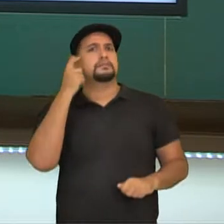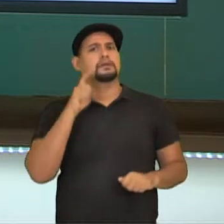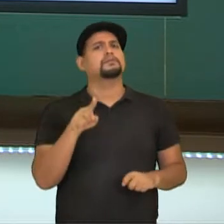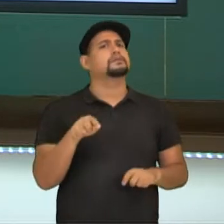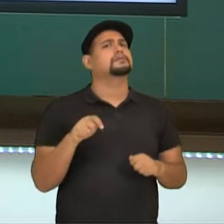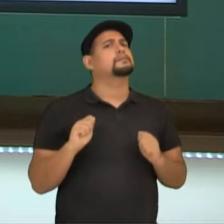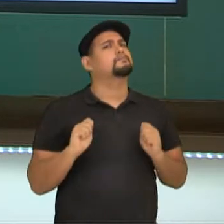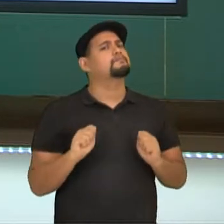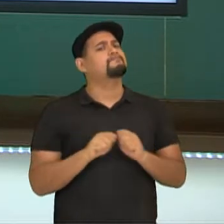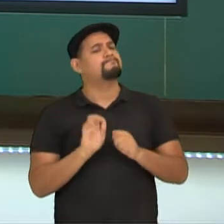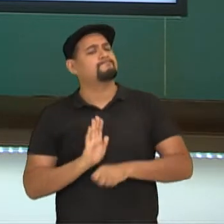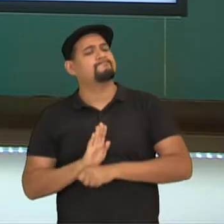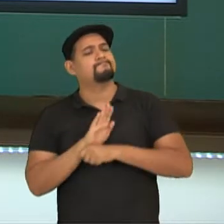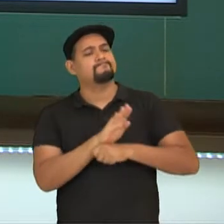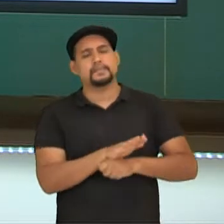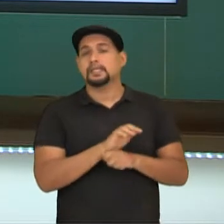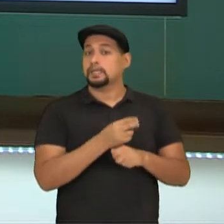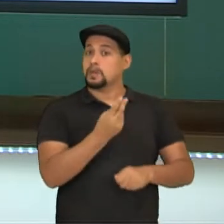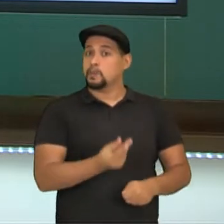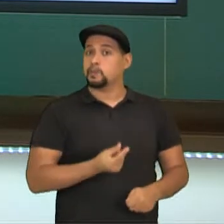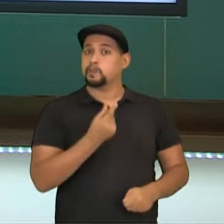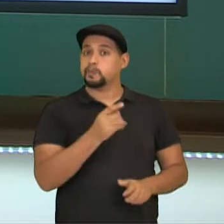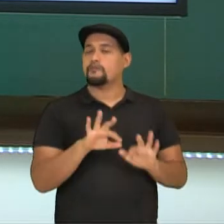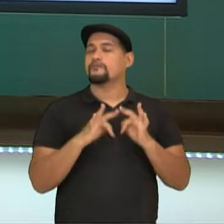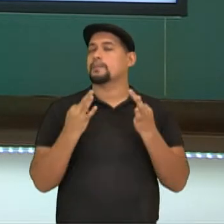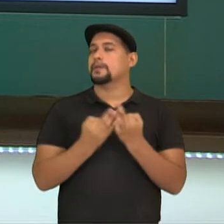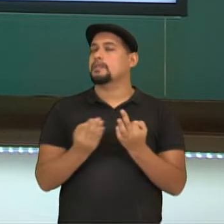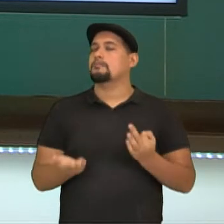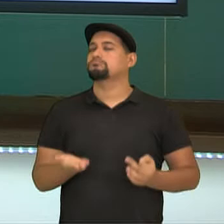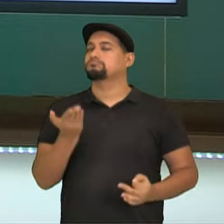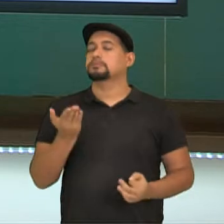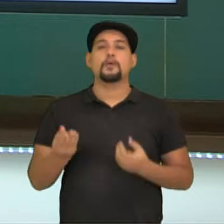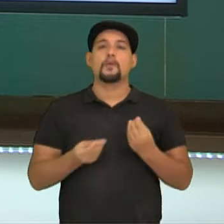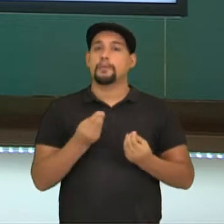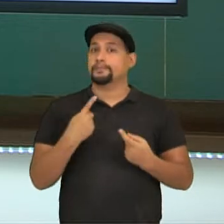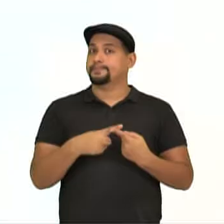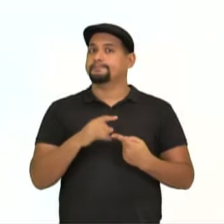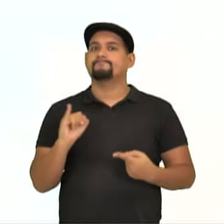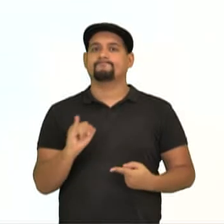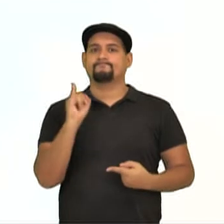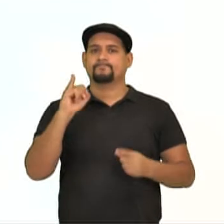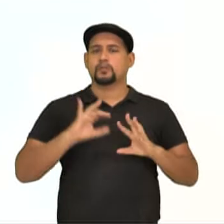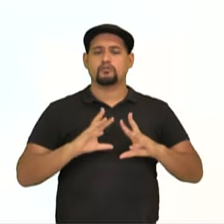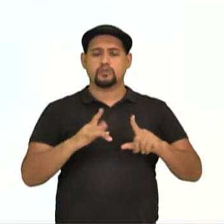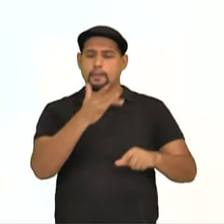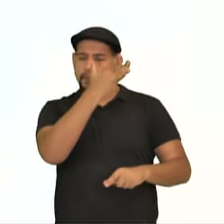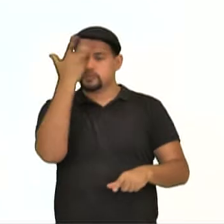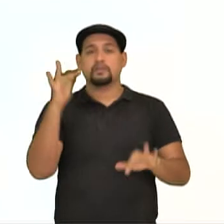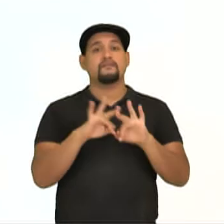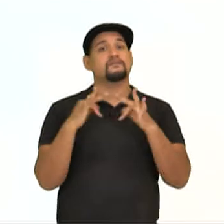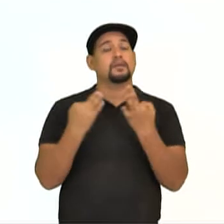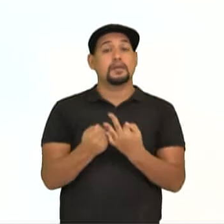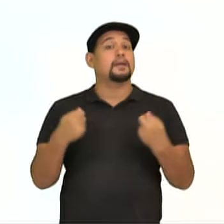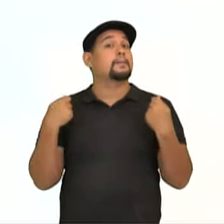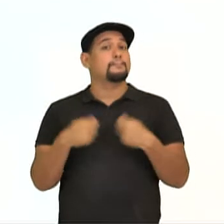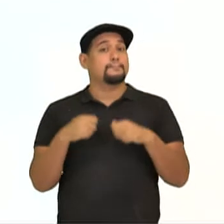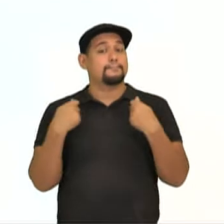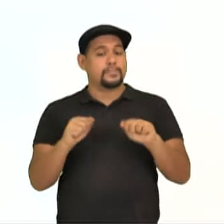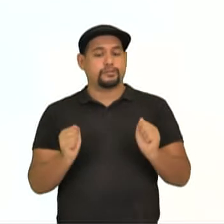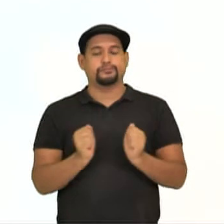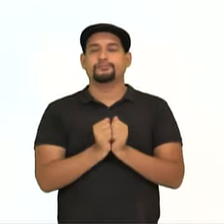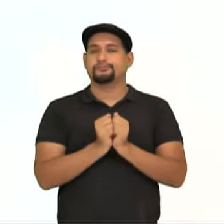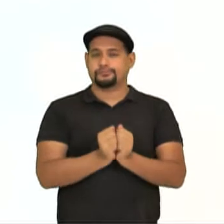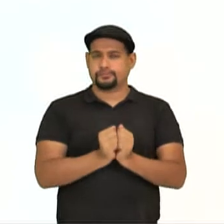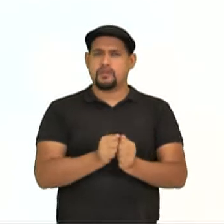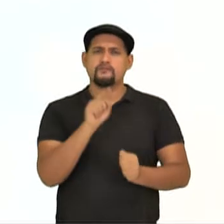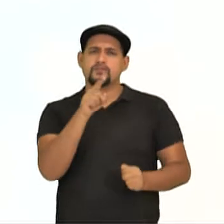que você pode contribuir para o orçamento familiar, que é muito importante. Todos os membros da família devem participar.